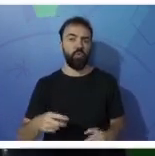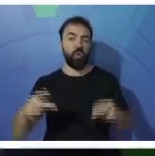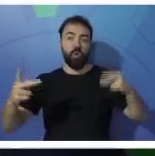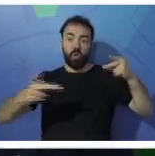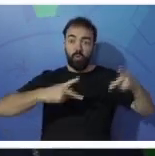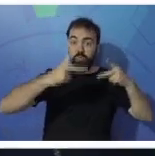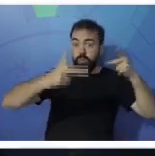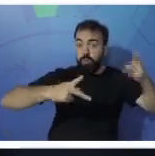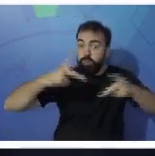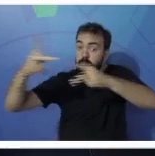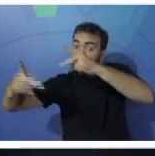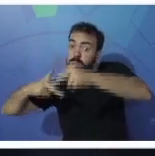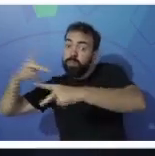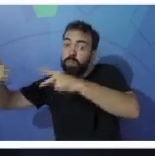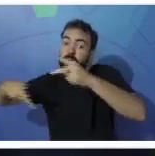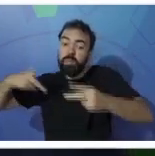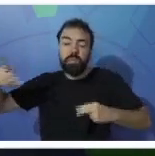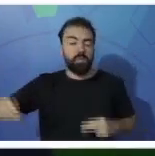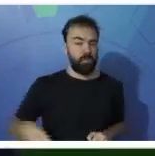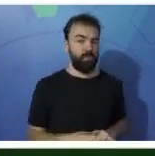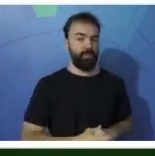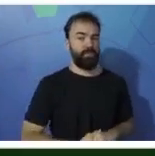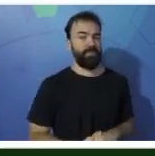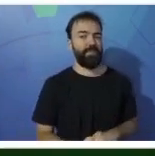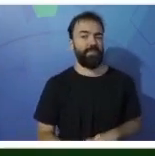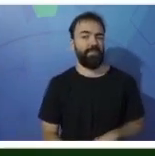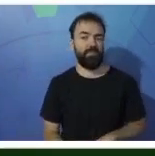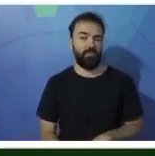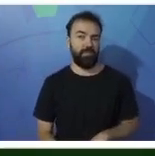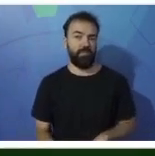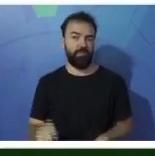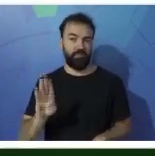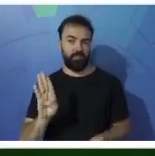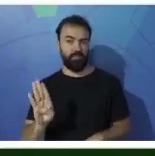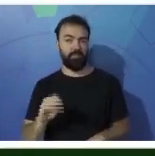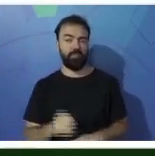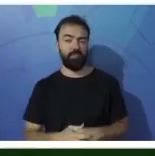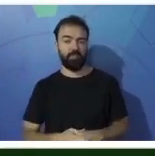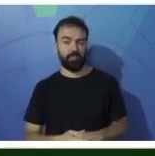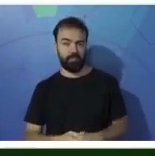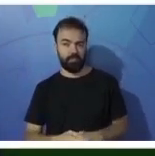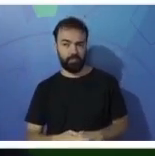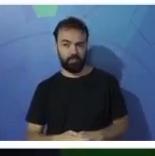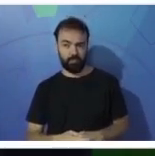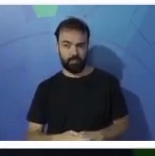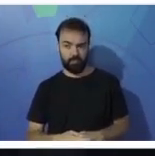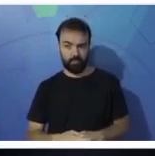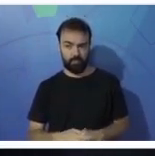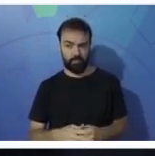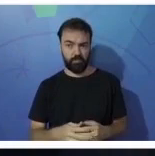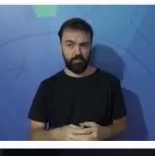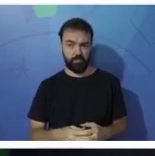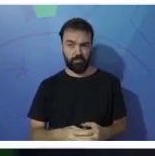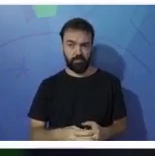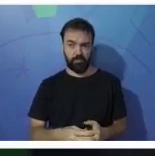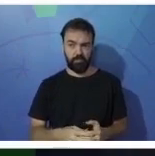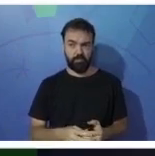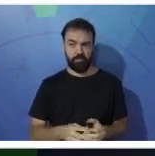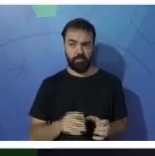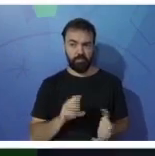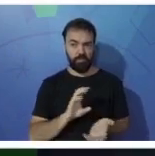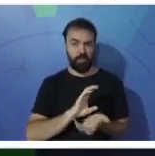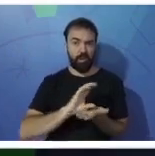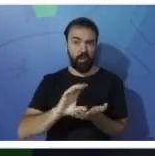em novembro, será que foi aquilo que aconteceu, que ele relatou? Próximo. O envio das bombas